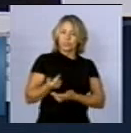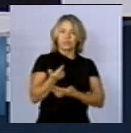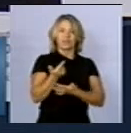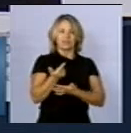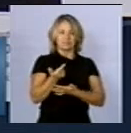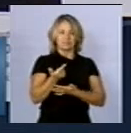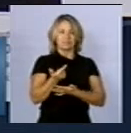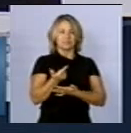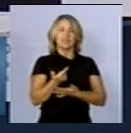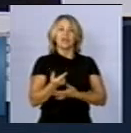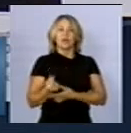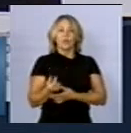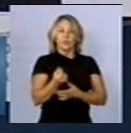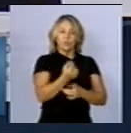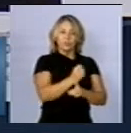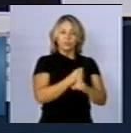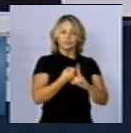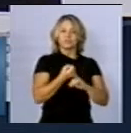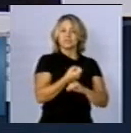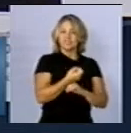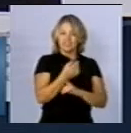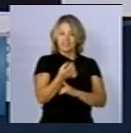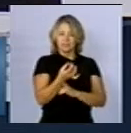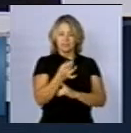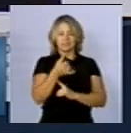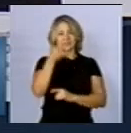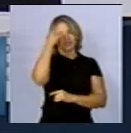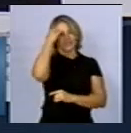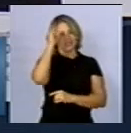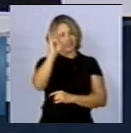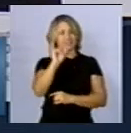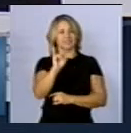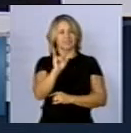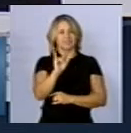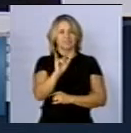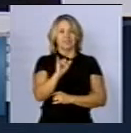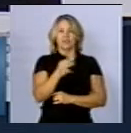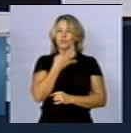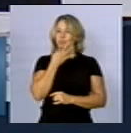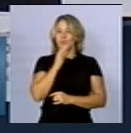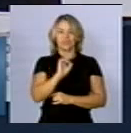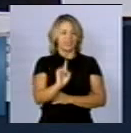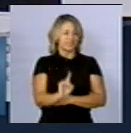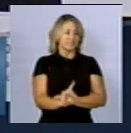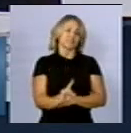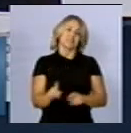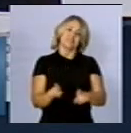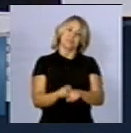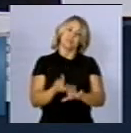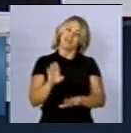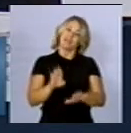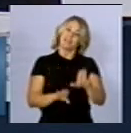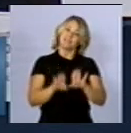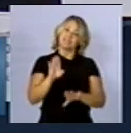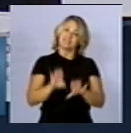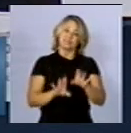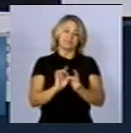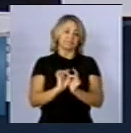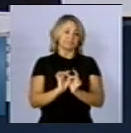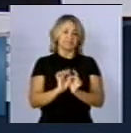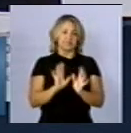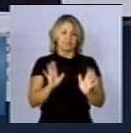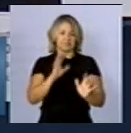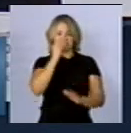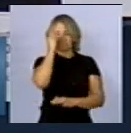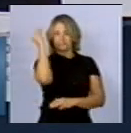os custos sociais são evitados não reconhecidos e muitas vezes deliberadamente